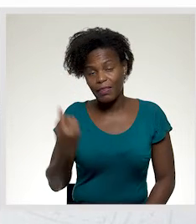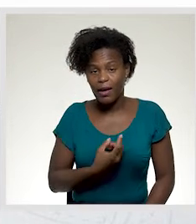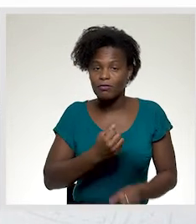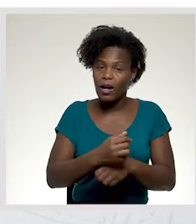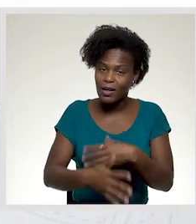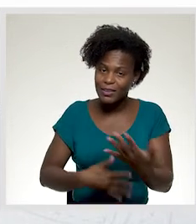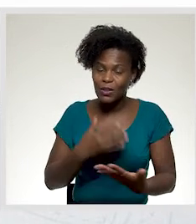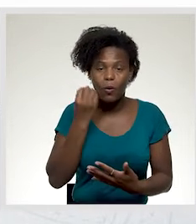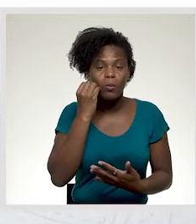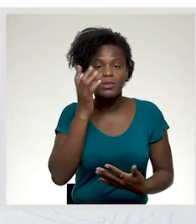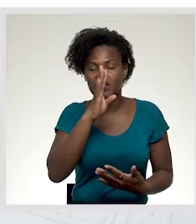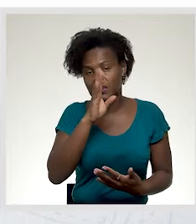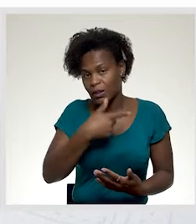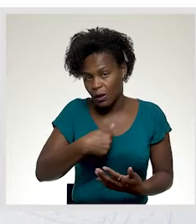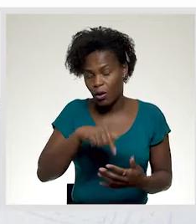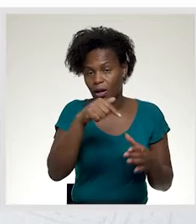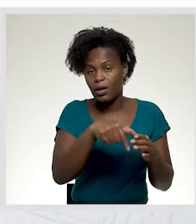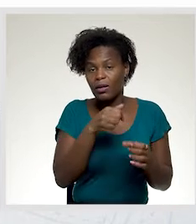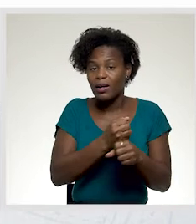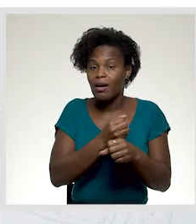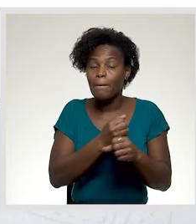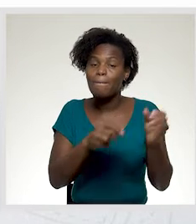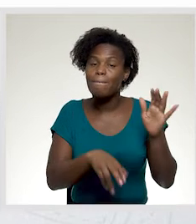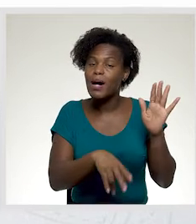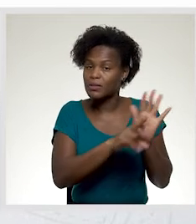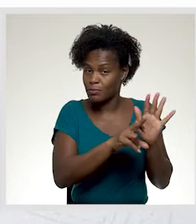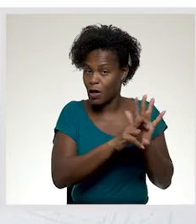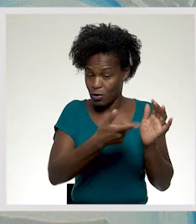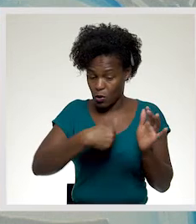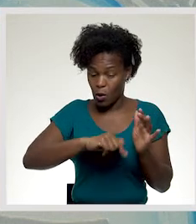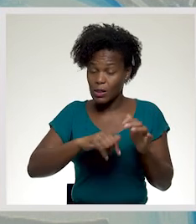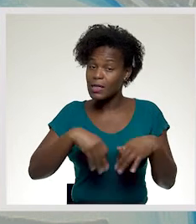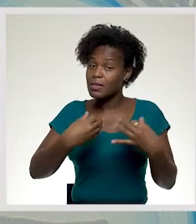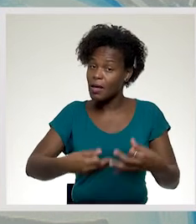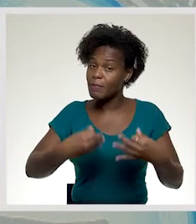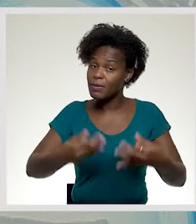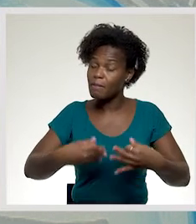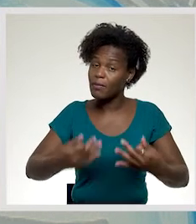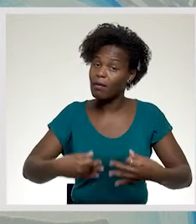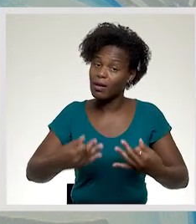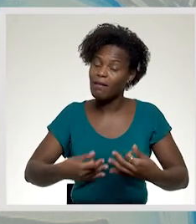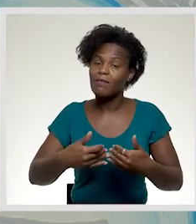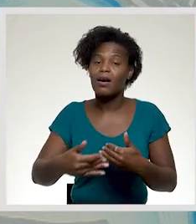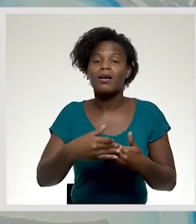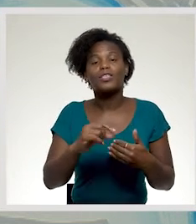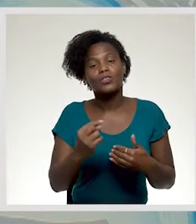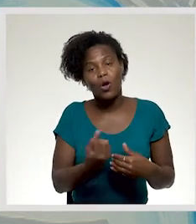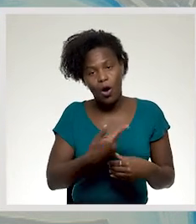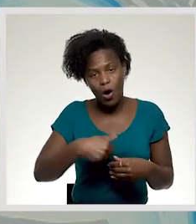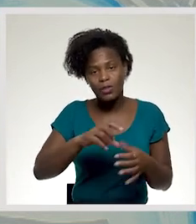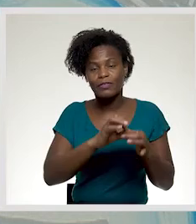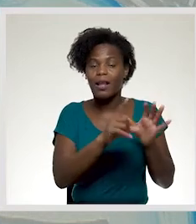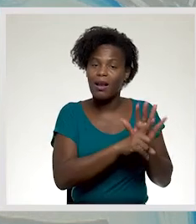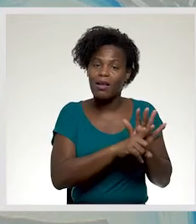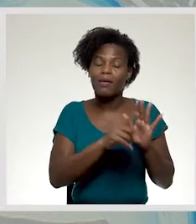agir como se, através das nossas máximas, em todo o tempo nós fôssemos o legislador